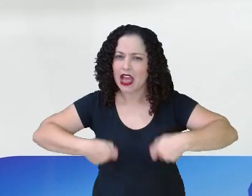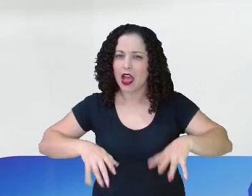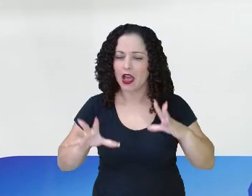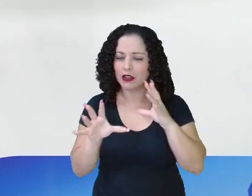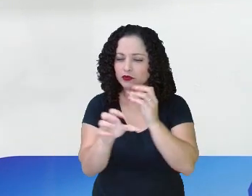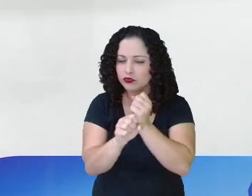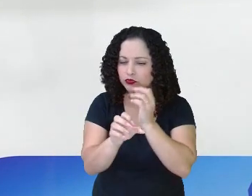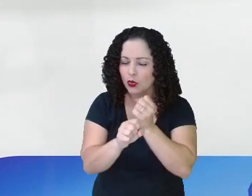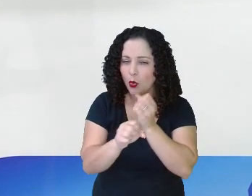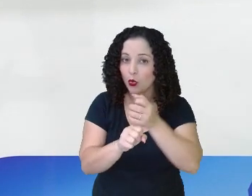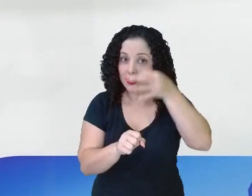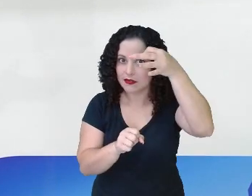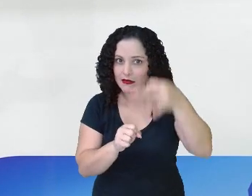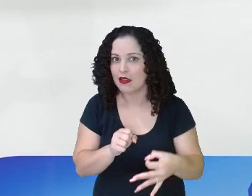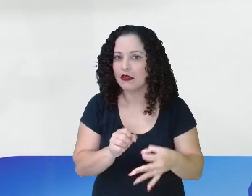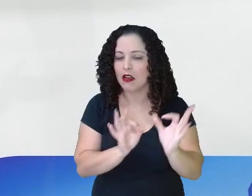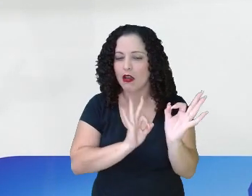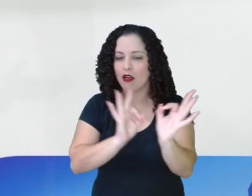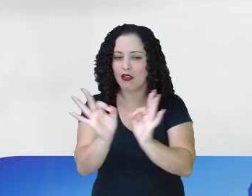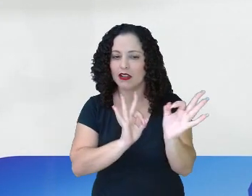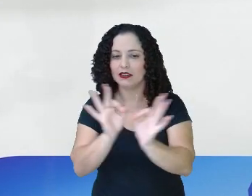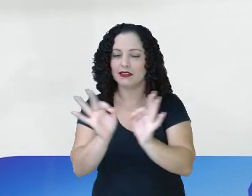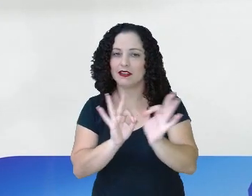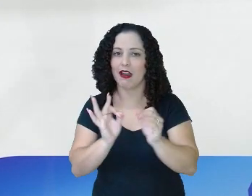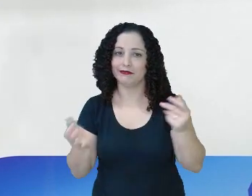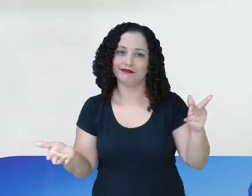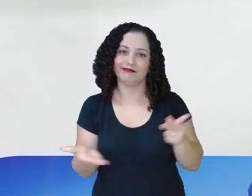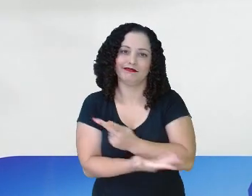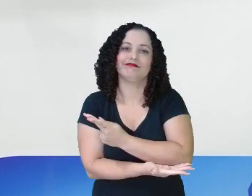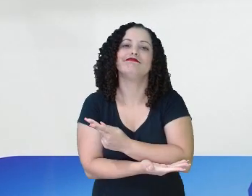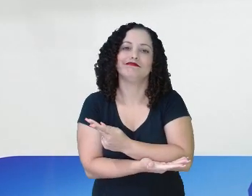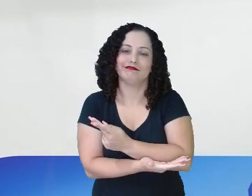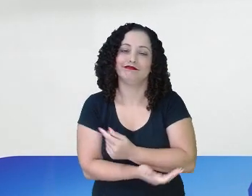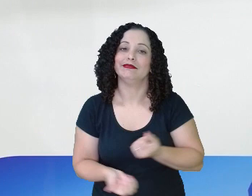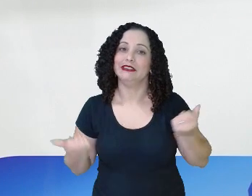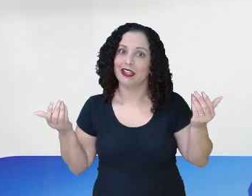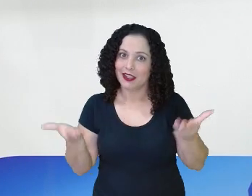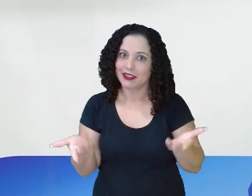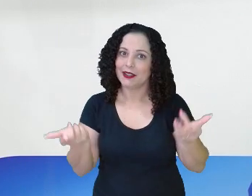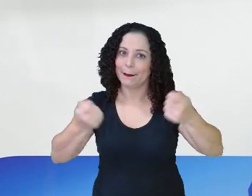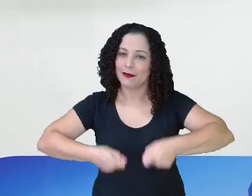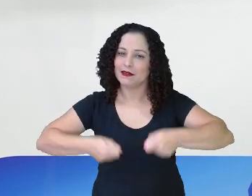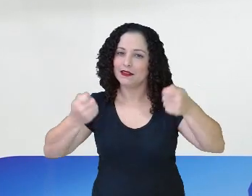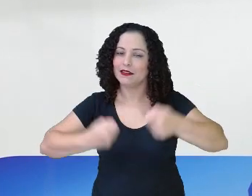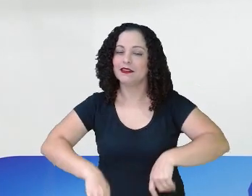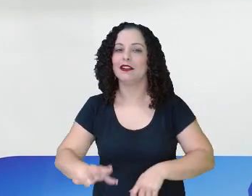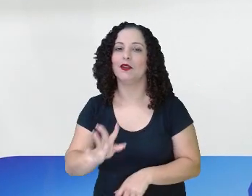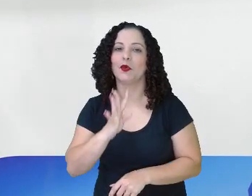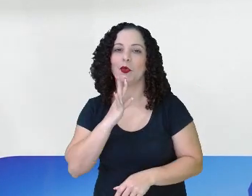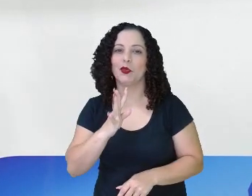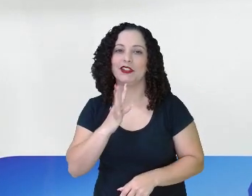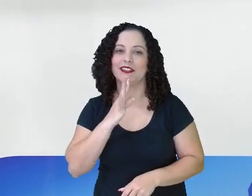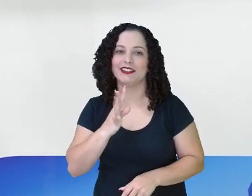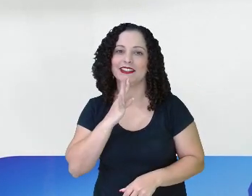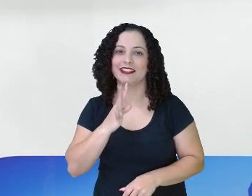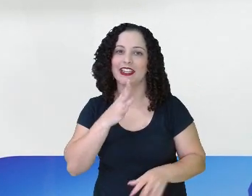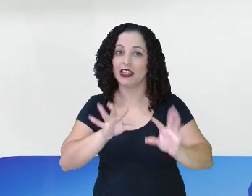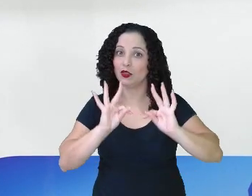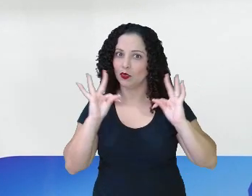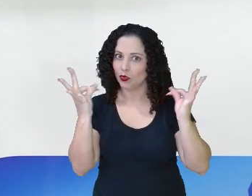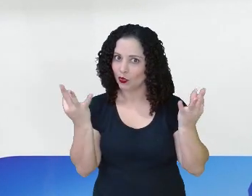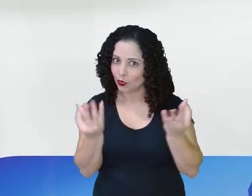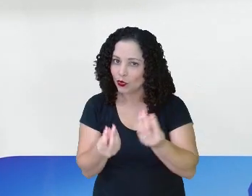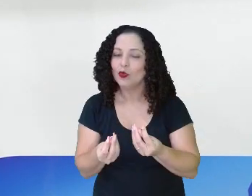conta, a gente não consegue o resultado esperado, né? Por isso que a gente precisa trabalhar as operações aritméticas, a